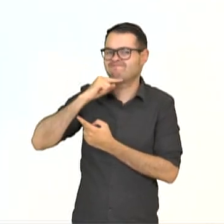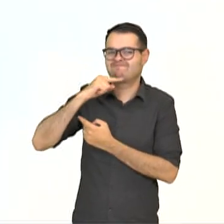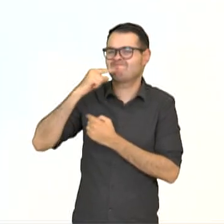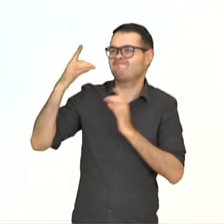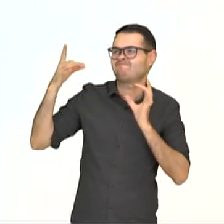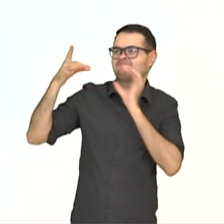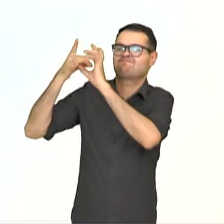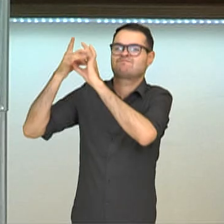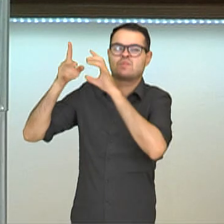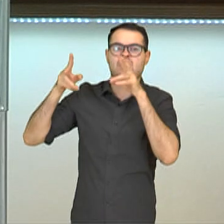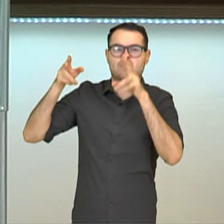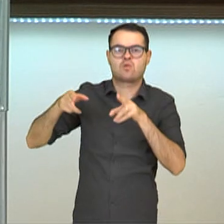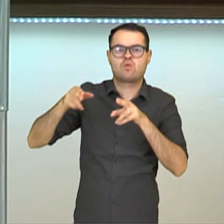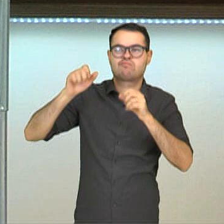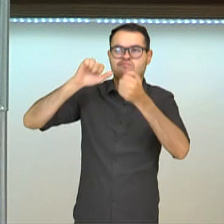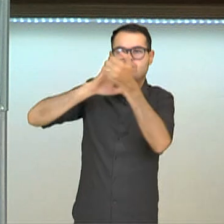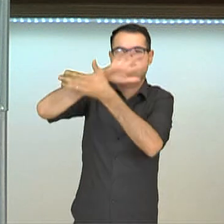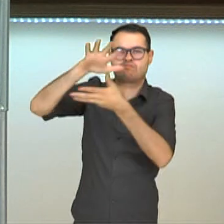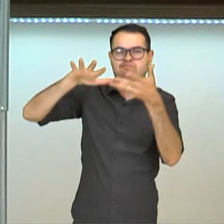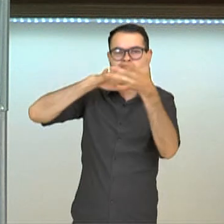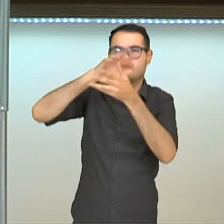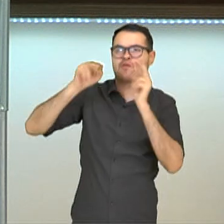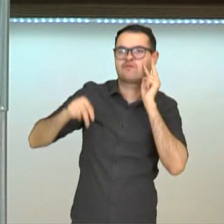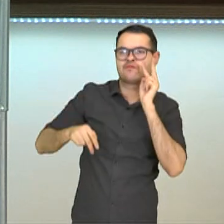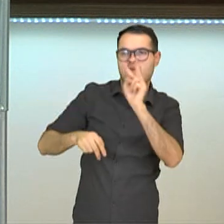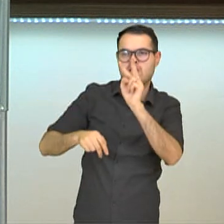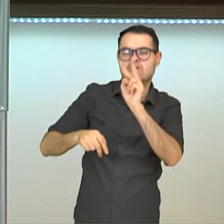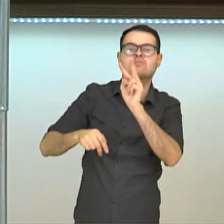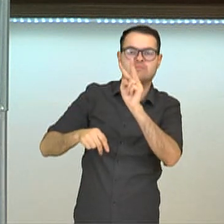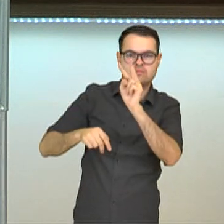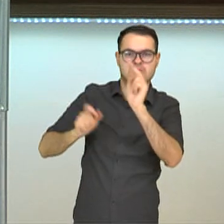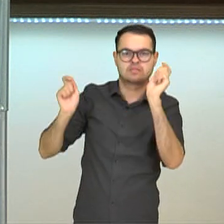como a constelação. Então, uma constelação visível eu posso